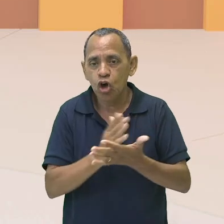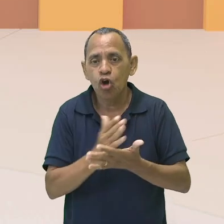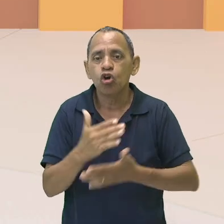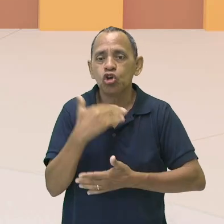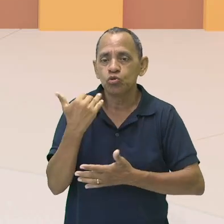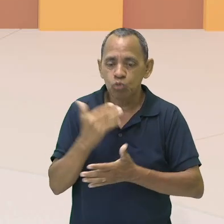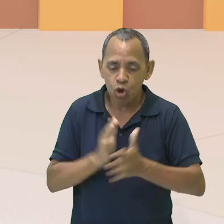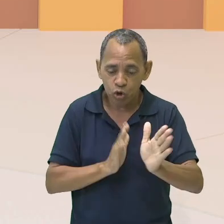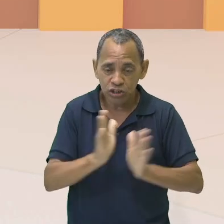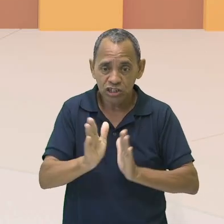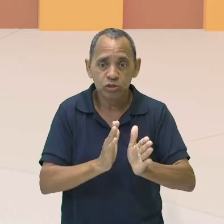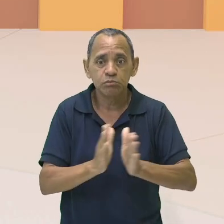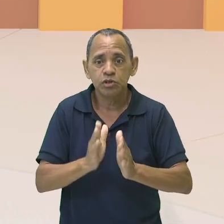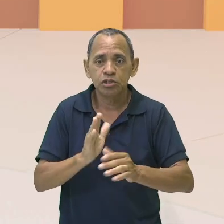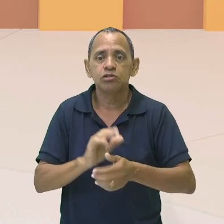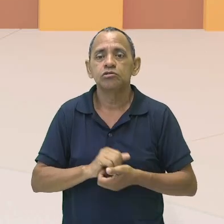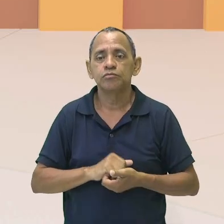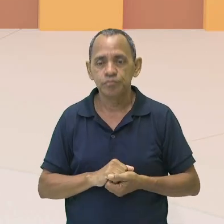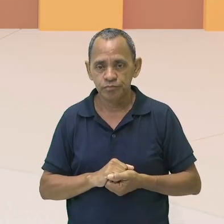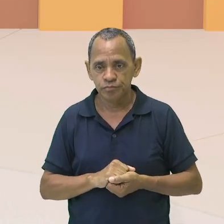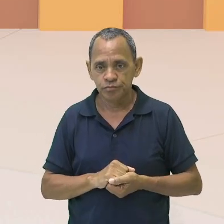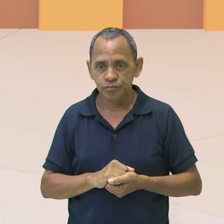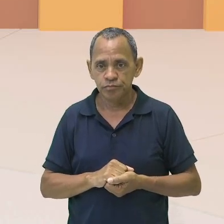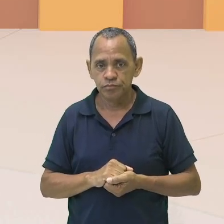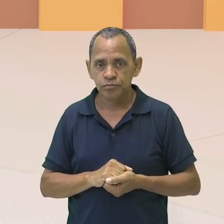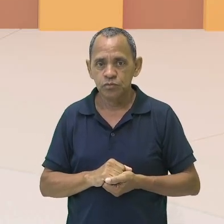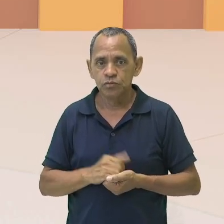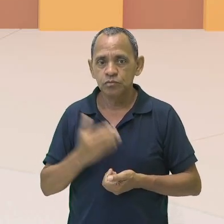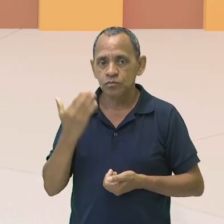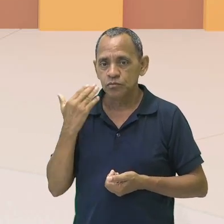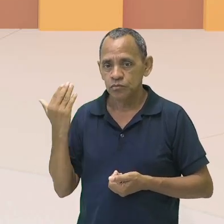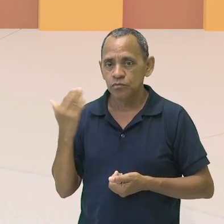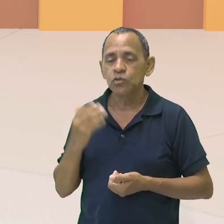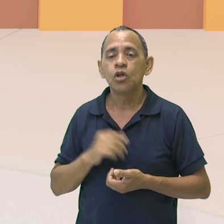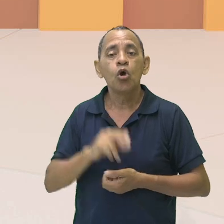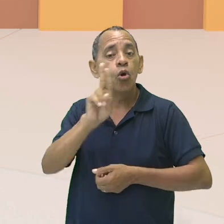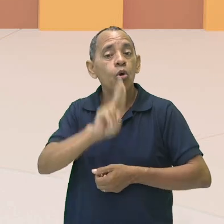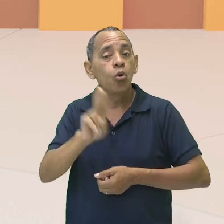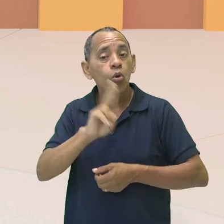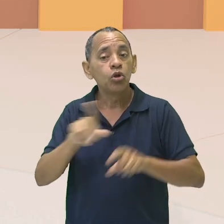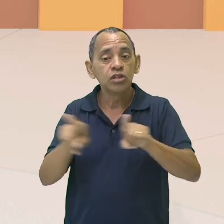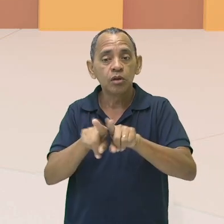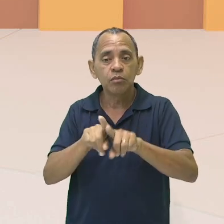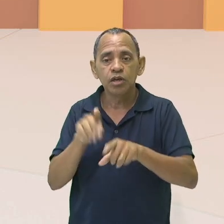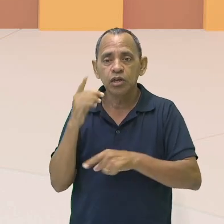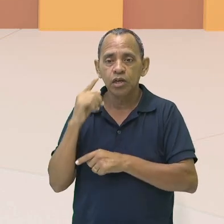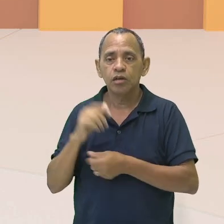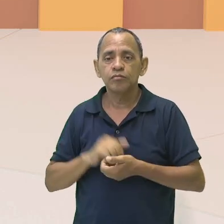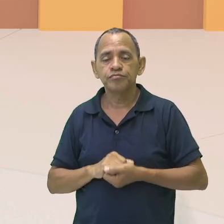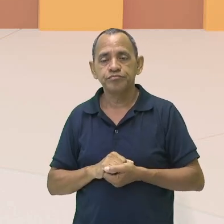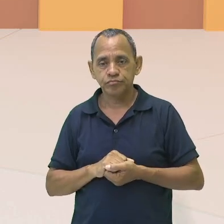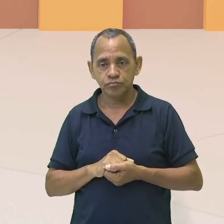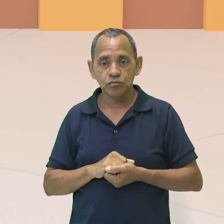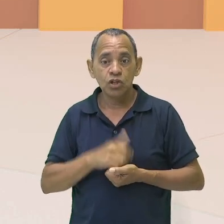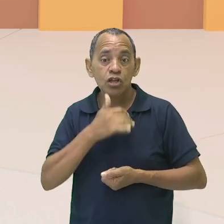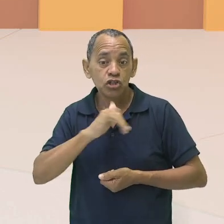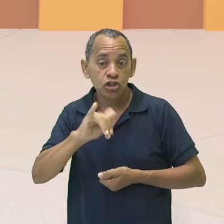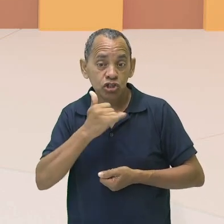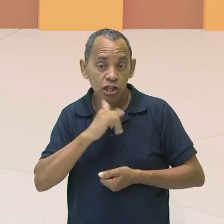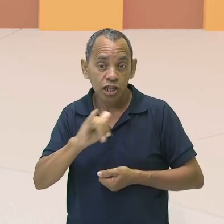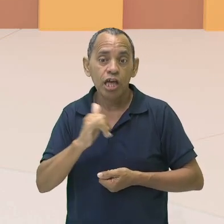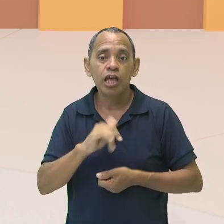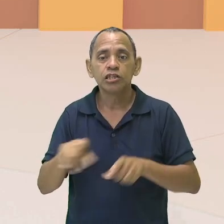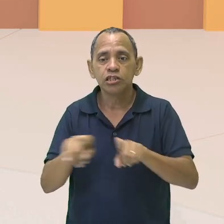último, a gente tem esse último ícone que representa o uso de combustíveis fósseis, né? Energia elétrica, também a questão dos tratores,